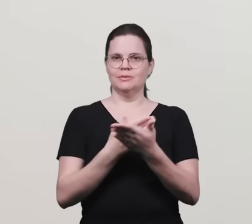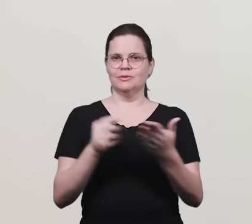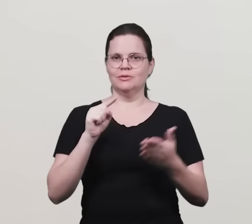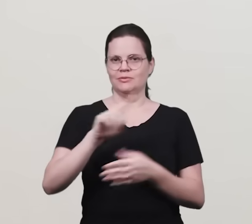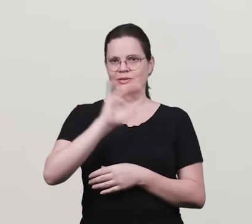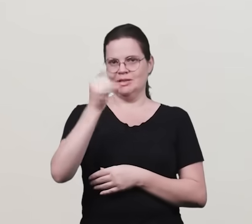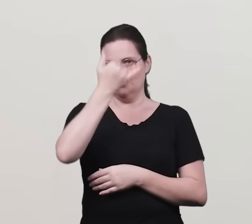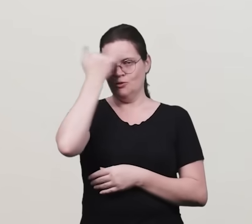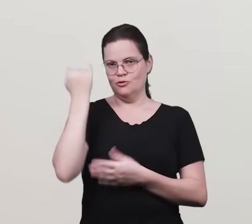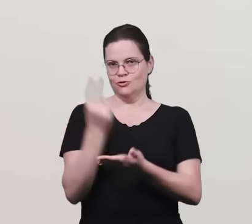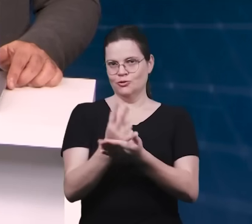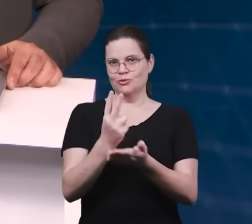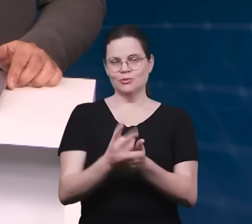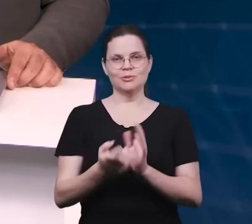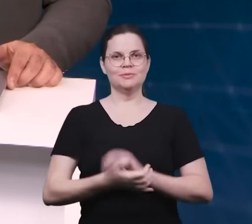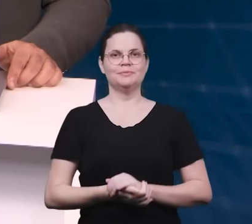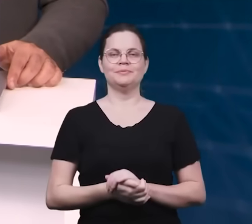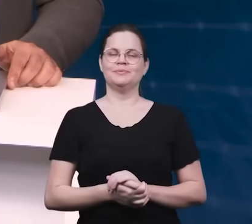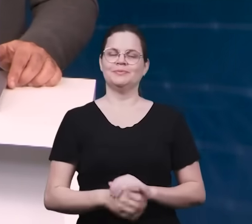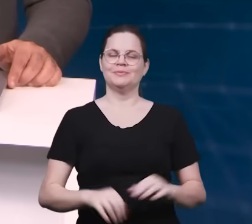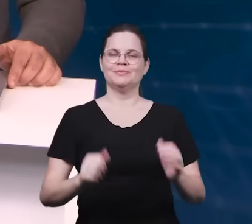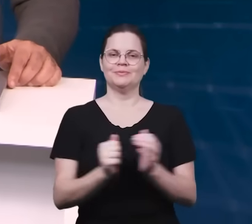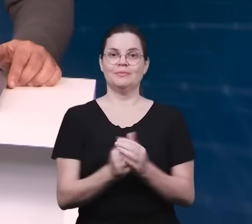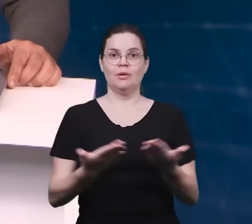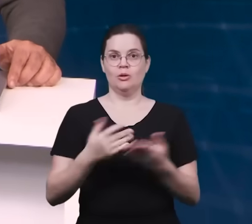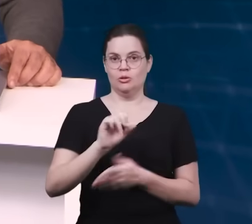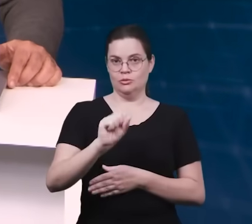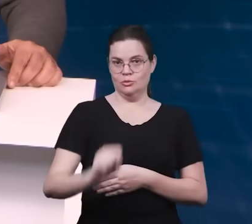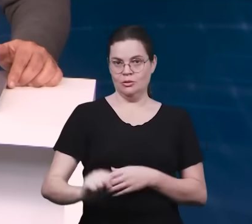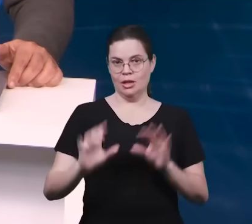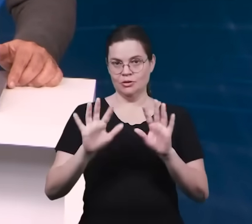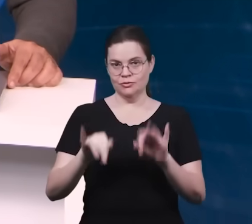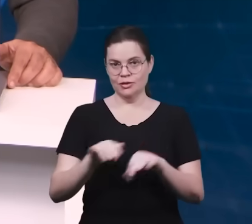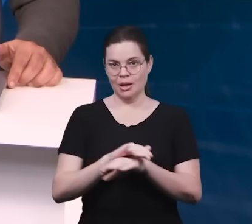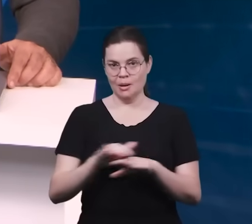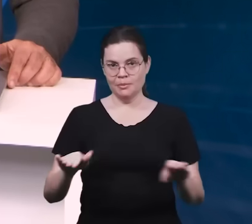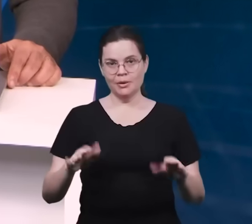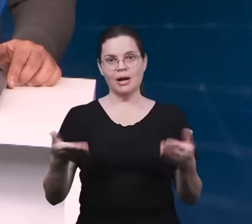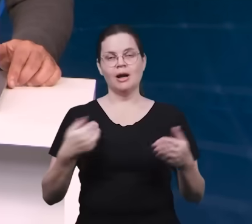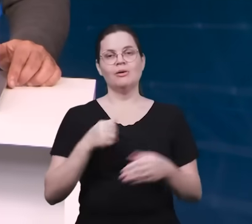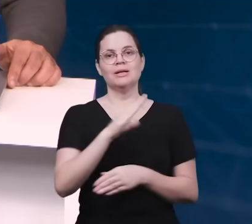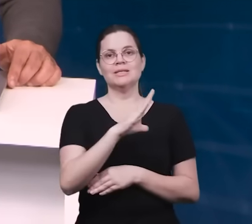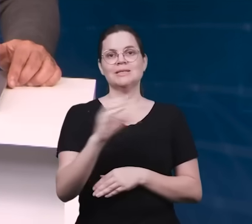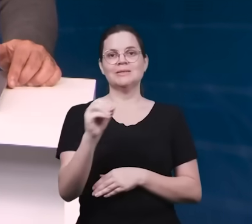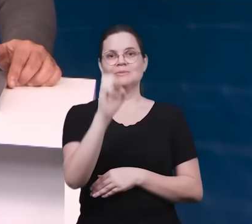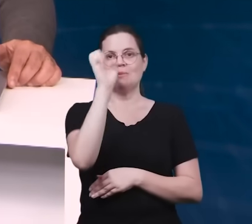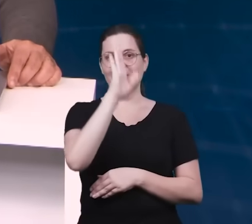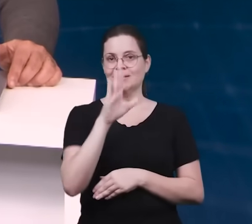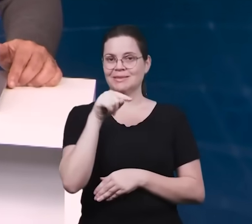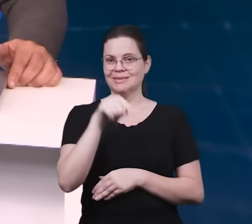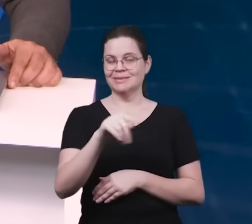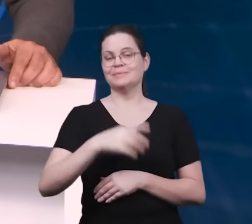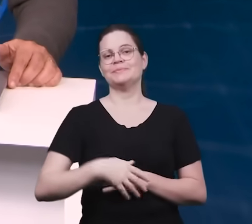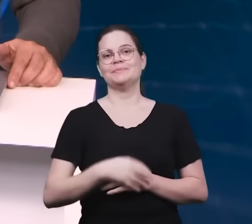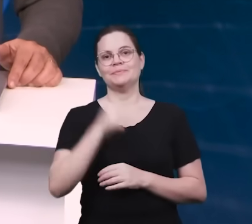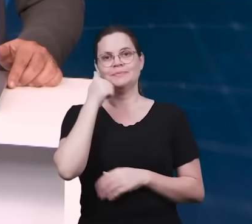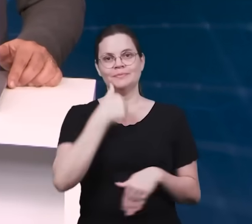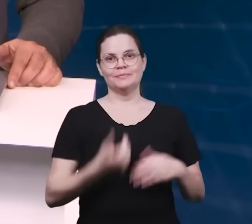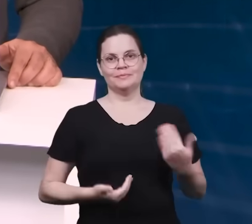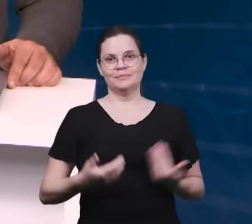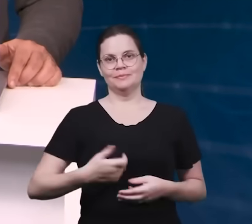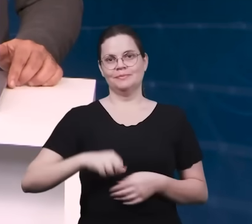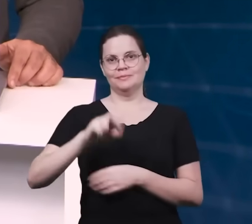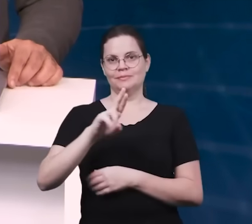Jesus. Agora é com você, Jorge. Maravilha! Saindo da região sudeste, vamos agora falar sobre a região centro-oeste do Brasil com a nossa